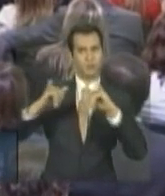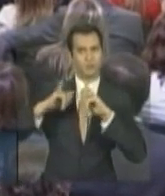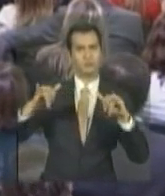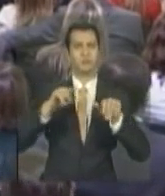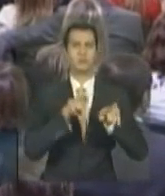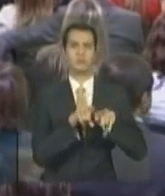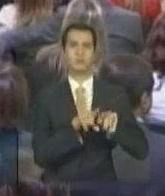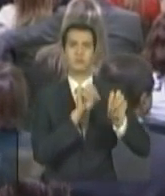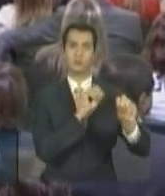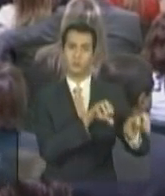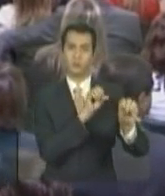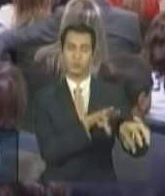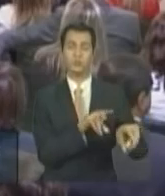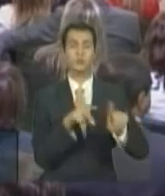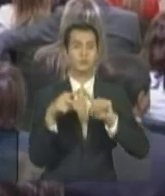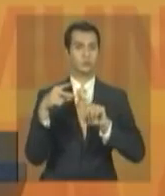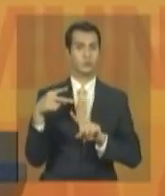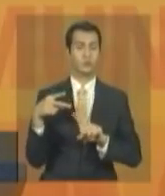sejam